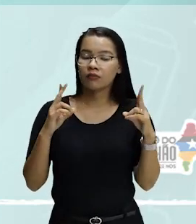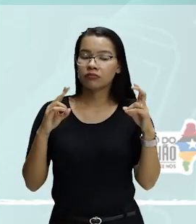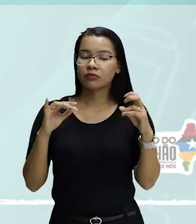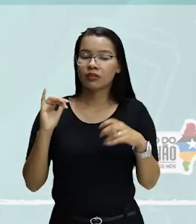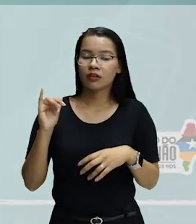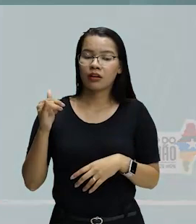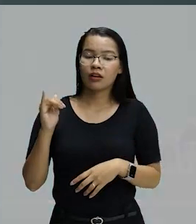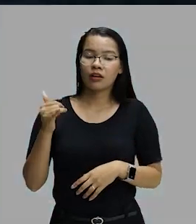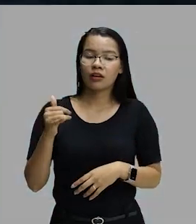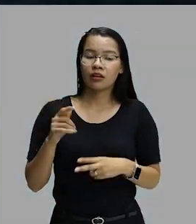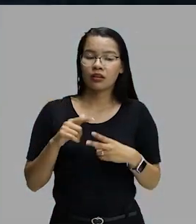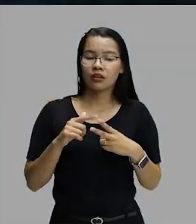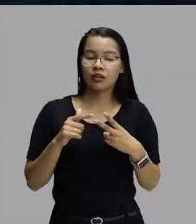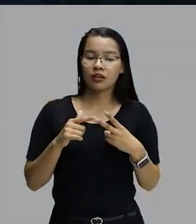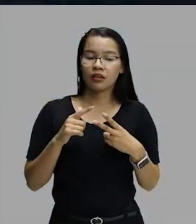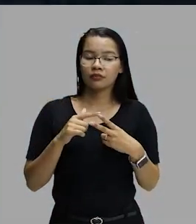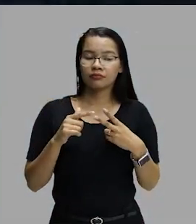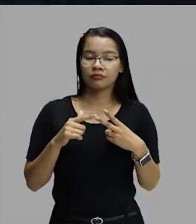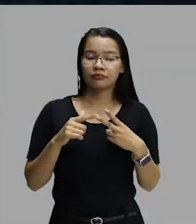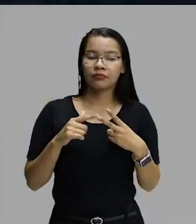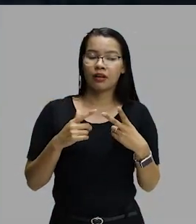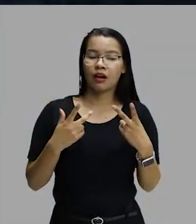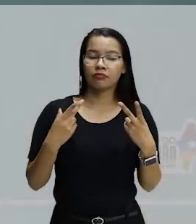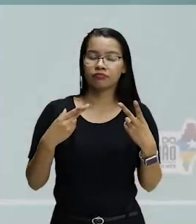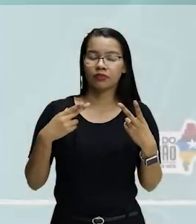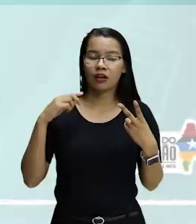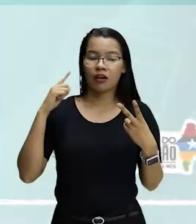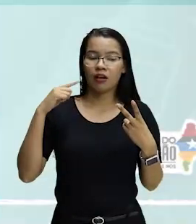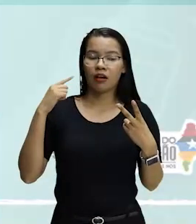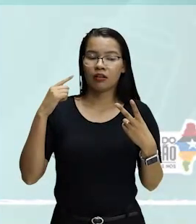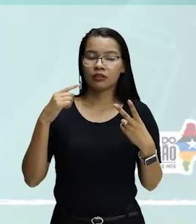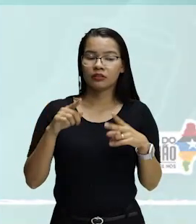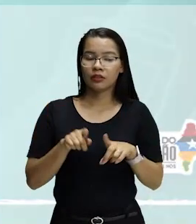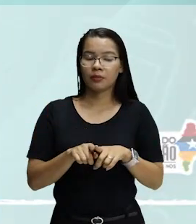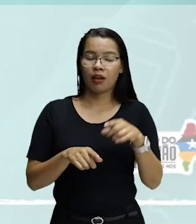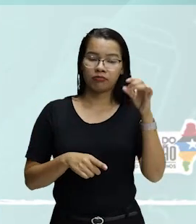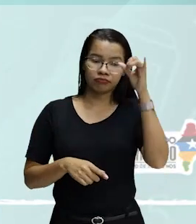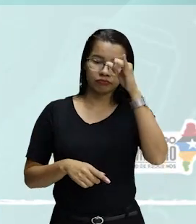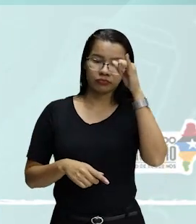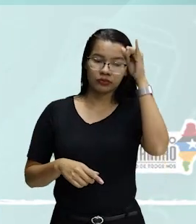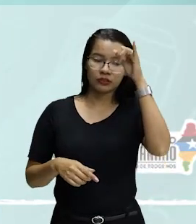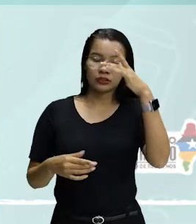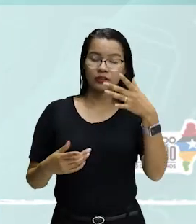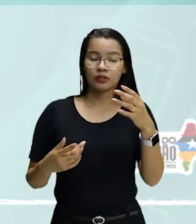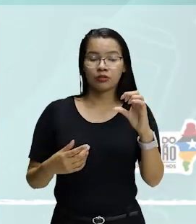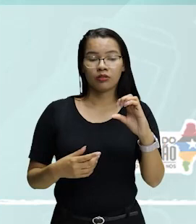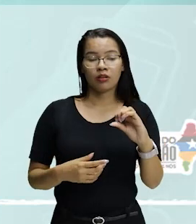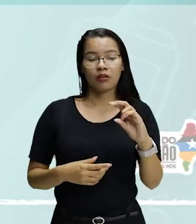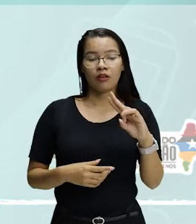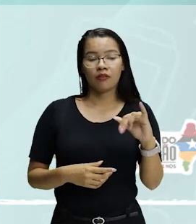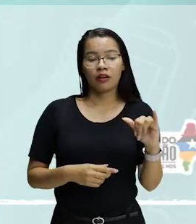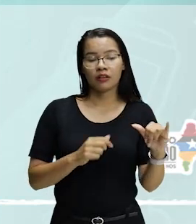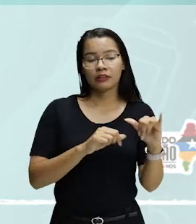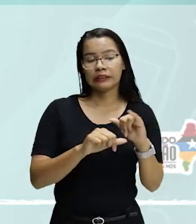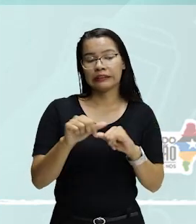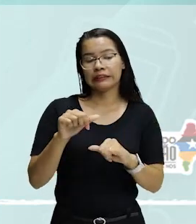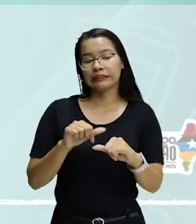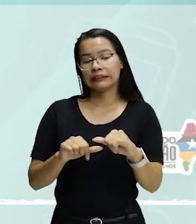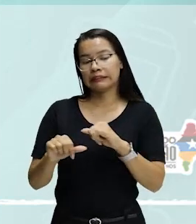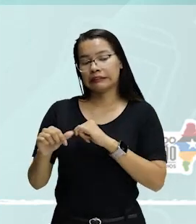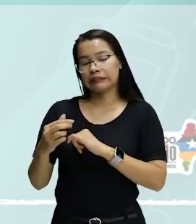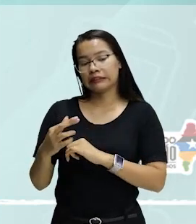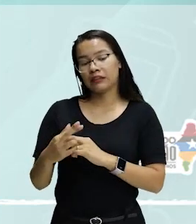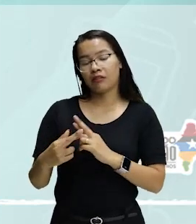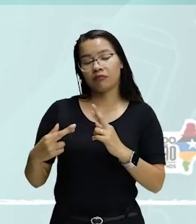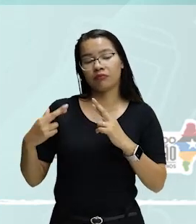o mesmo que a tolice e a loucura. O capítulo 9, por exemplo, Transição, vai refletir sobre o